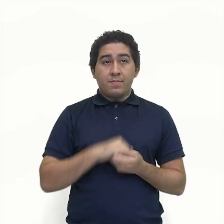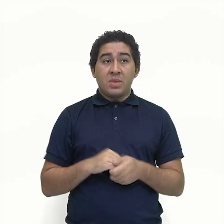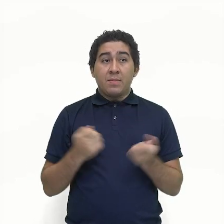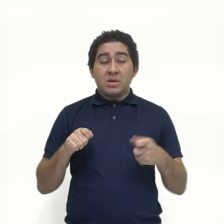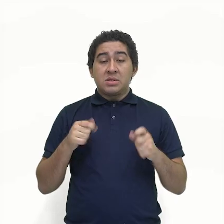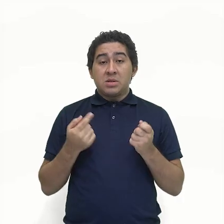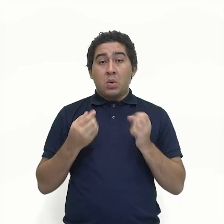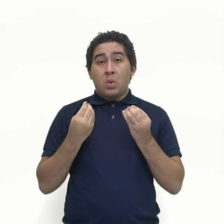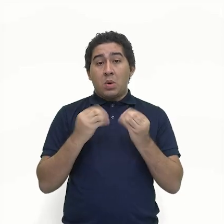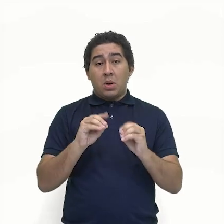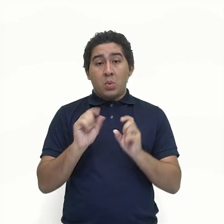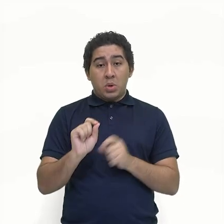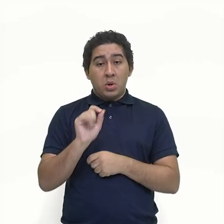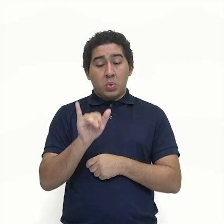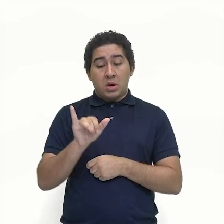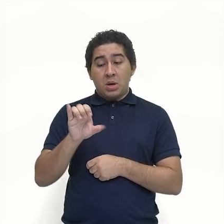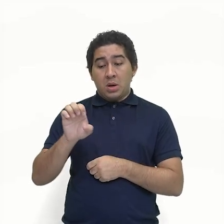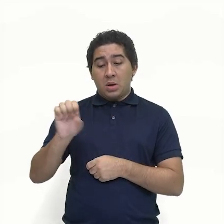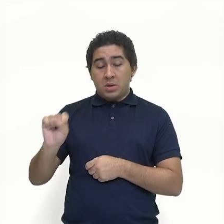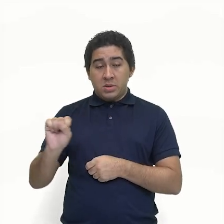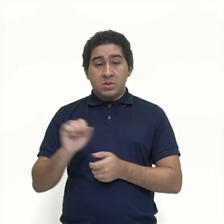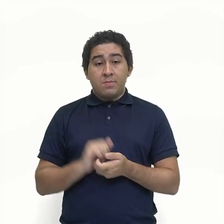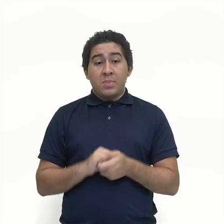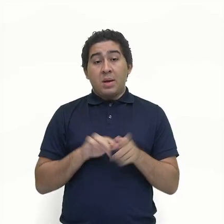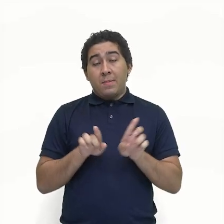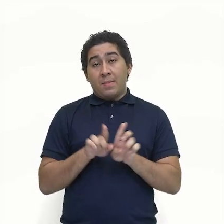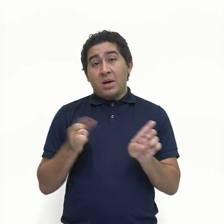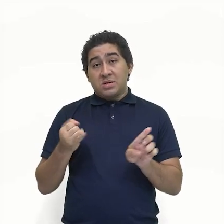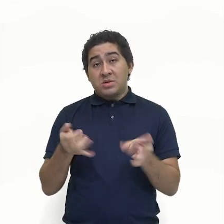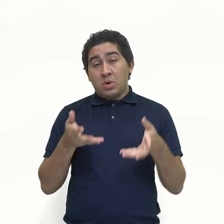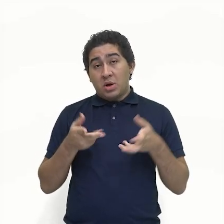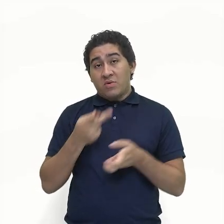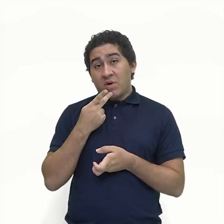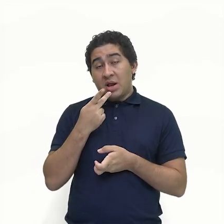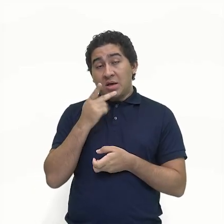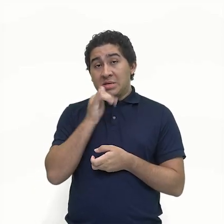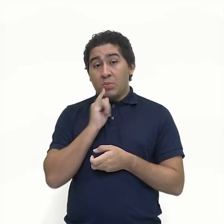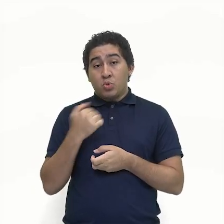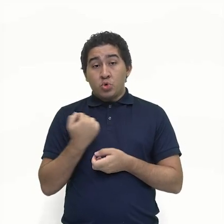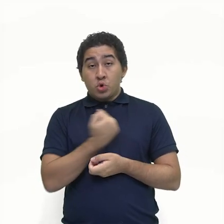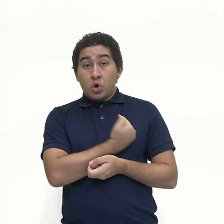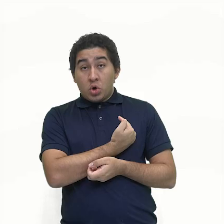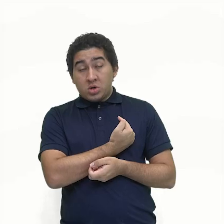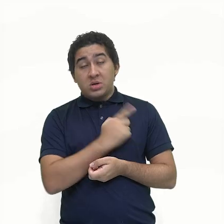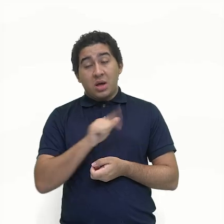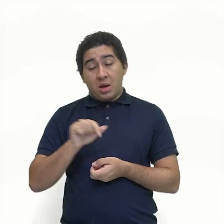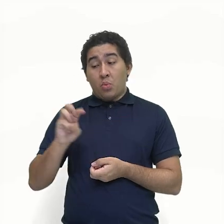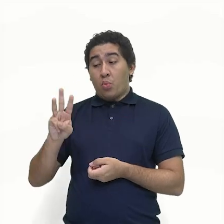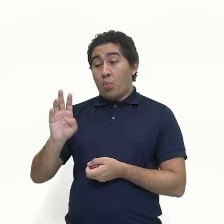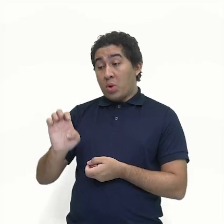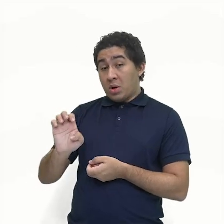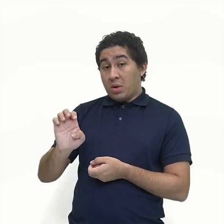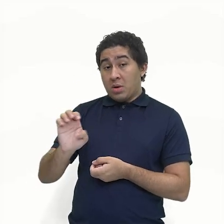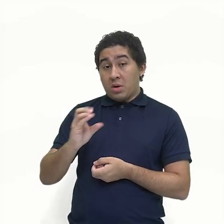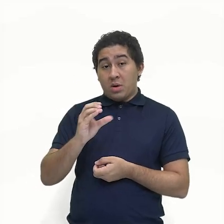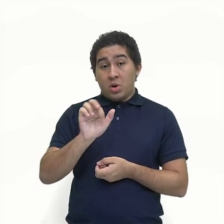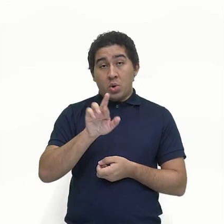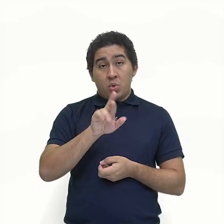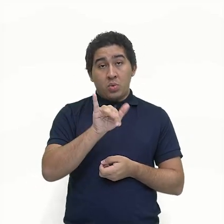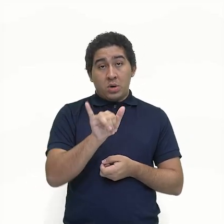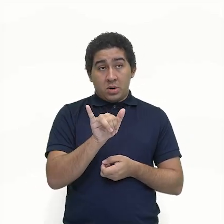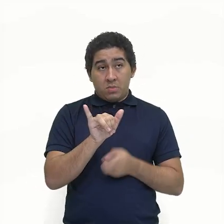esse IES. Mas se eu quiser falar nós choramos, vai ser we cry,